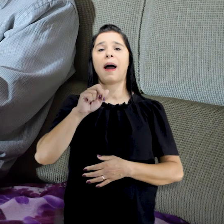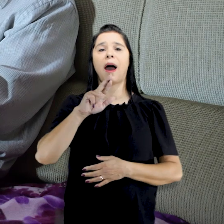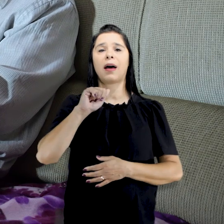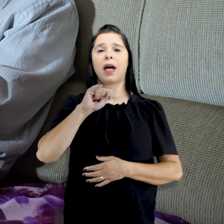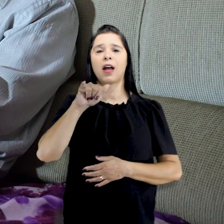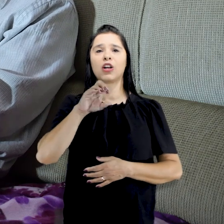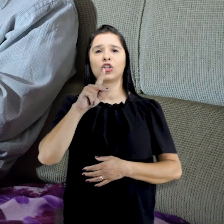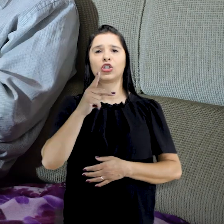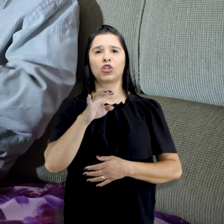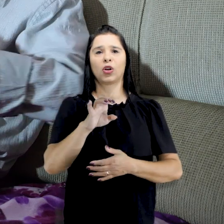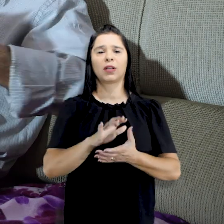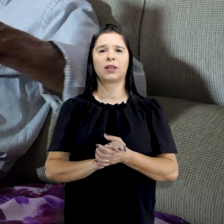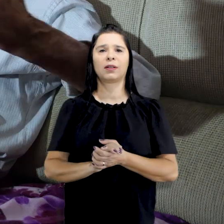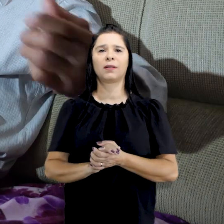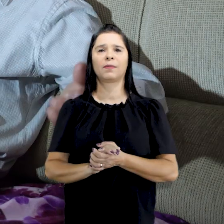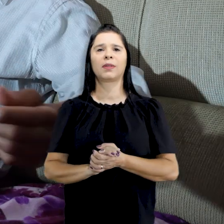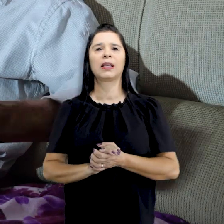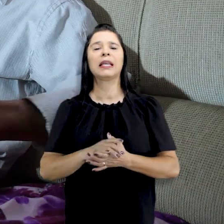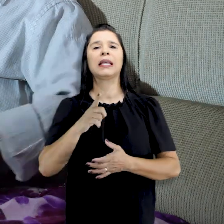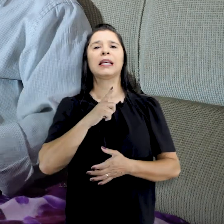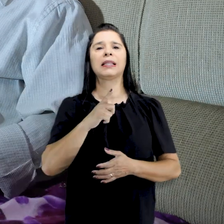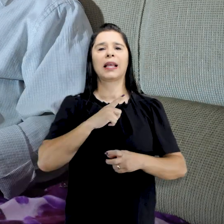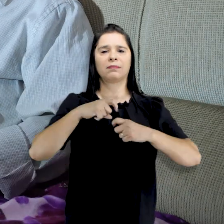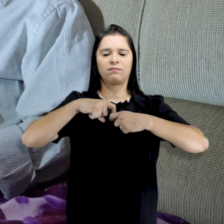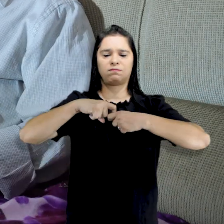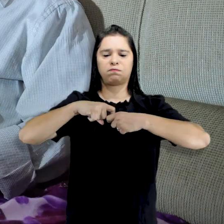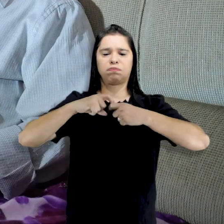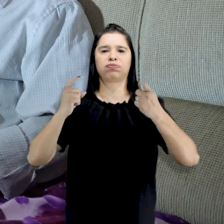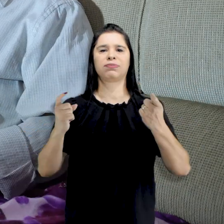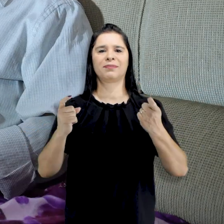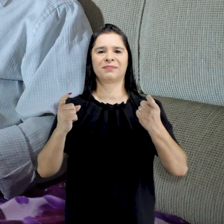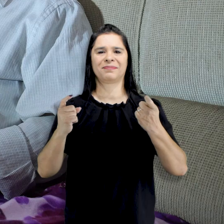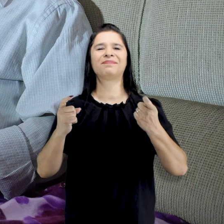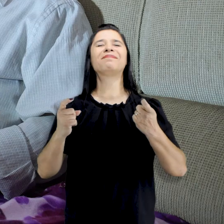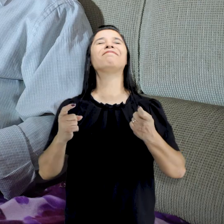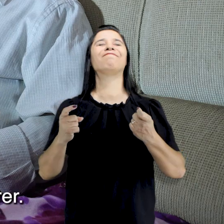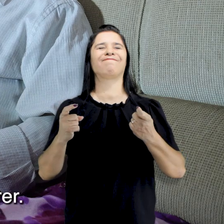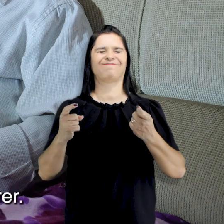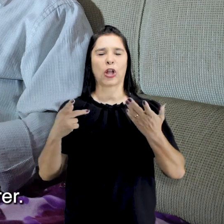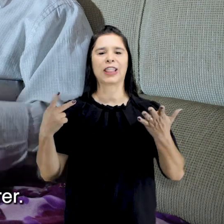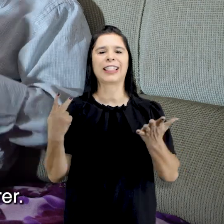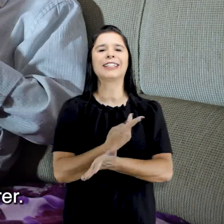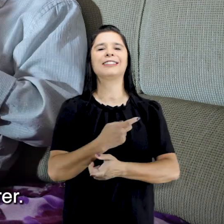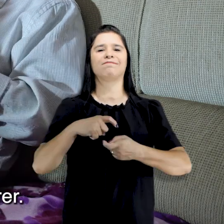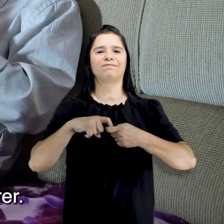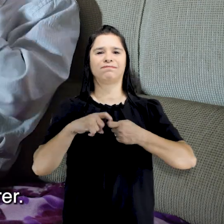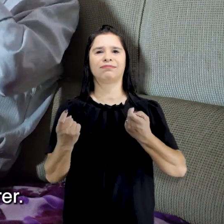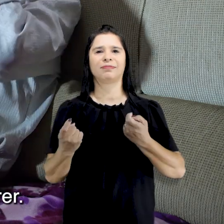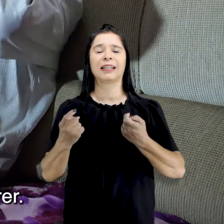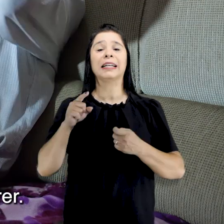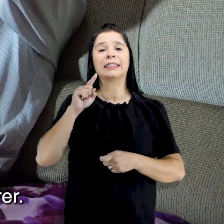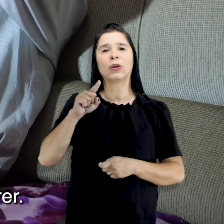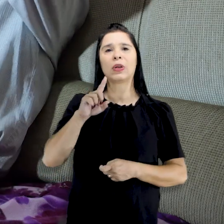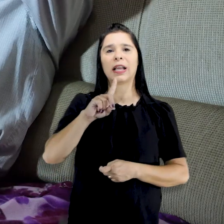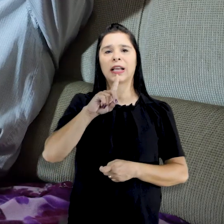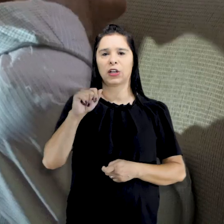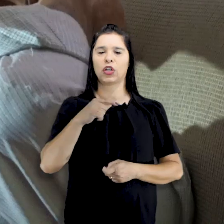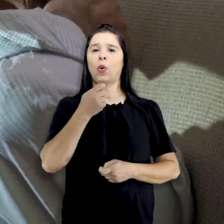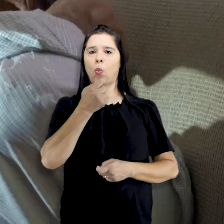Ali perto do viaduto. E ela desengatou, sabe? Então, naquele dia, eu arrisquei a